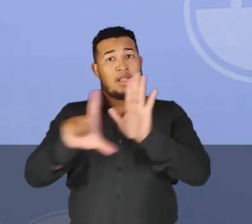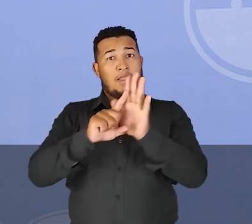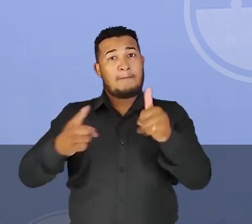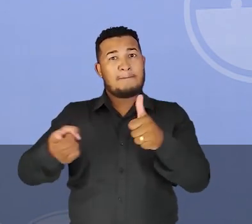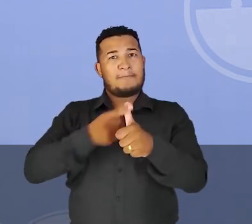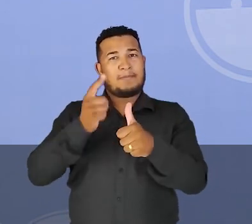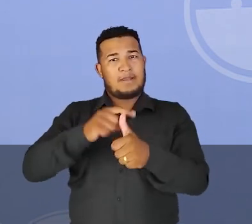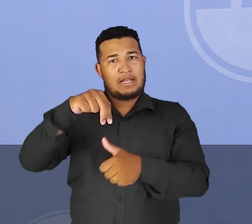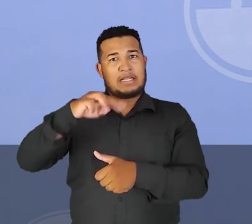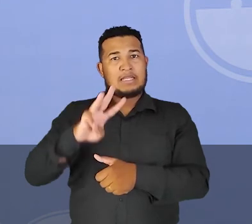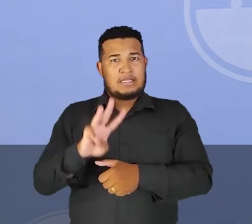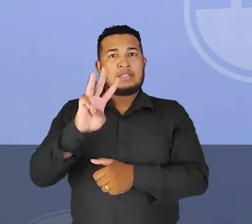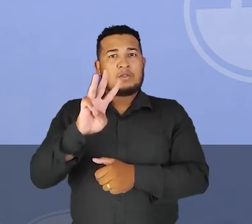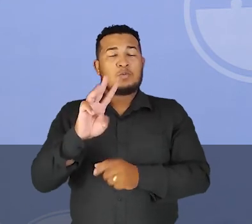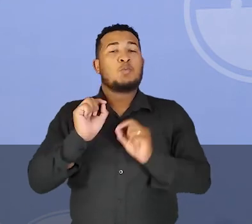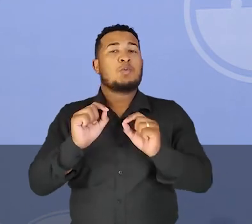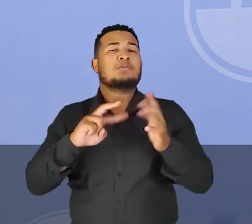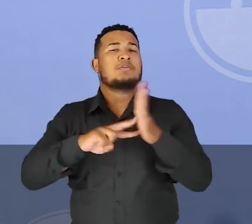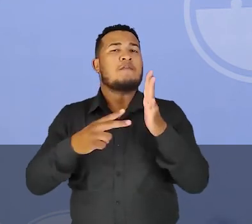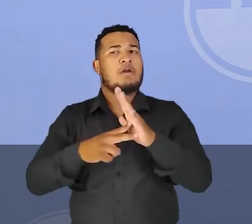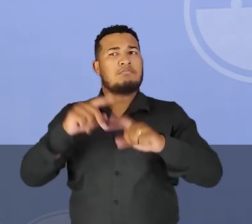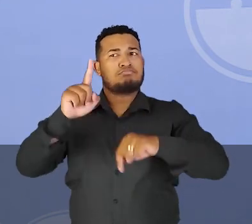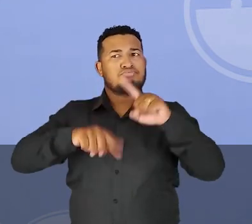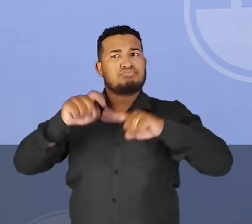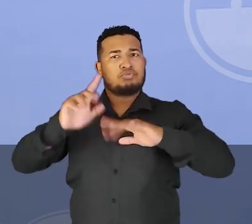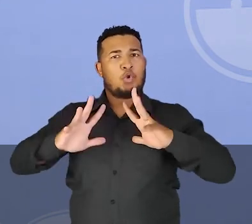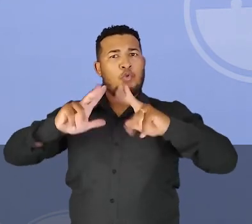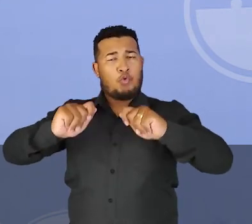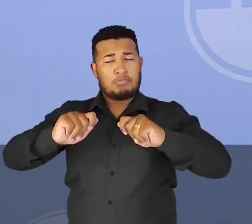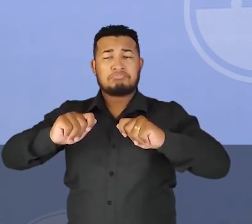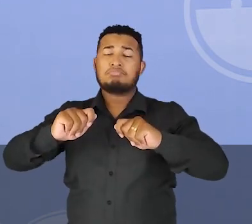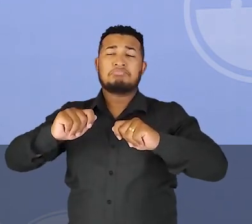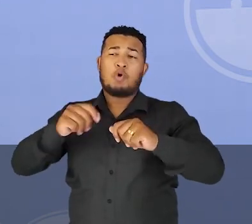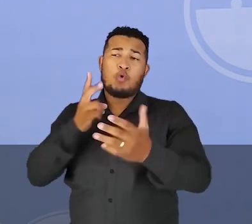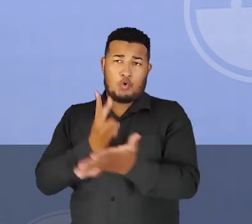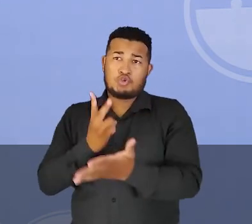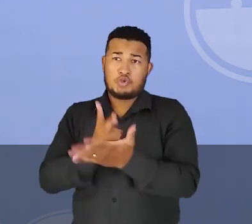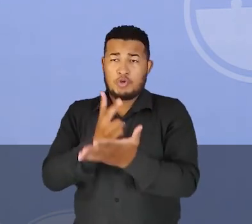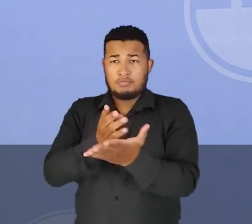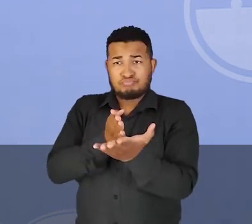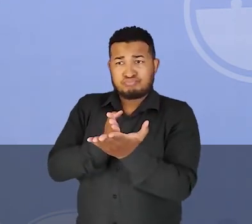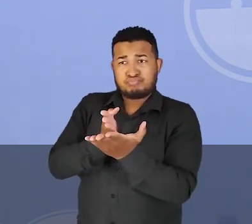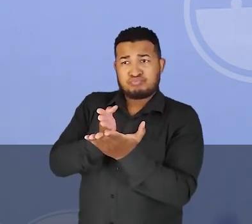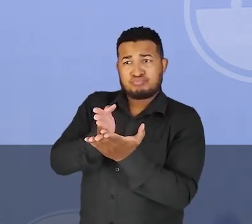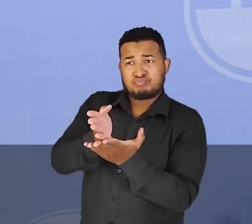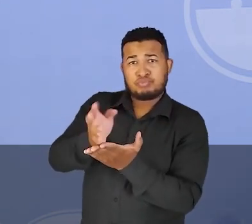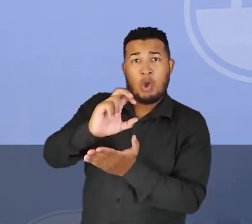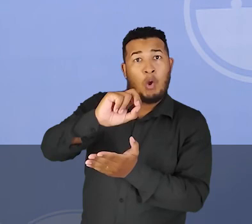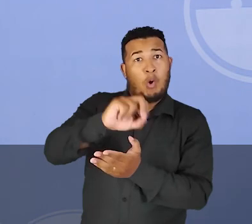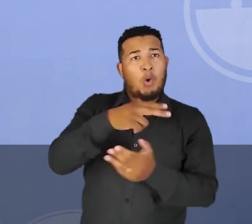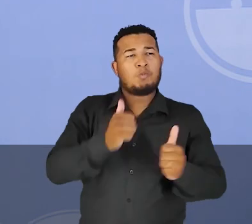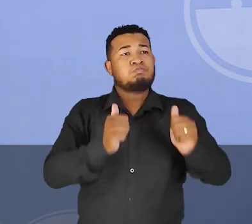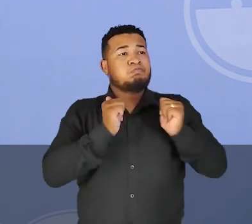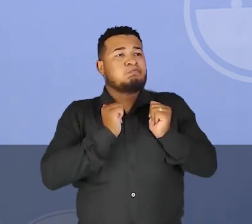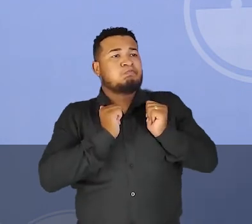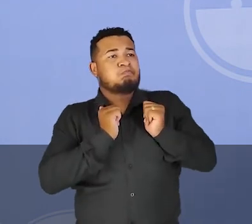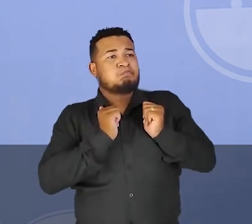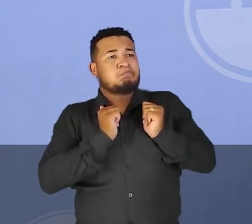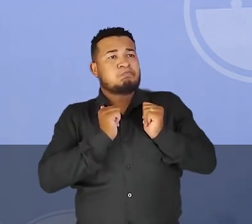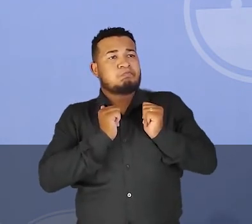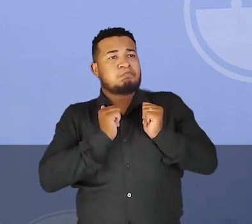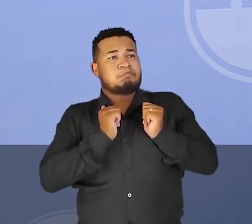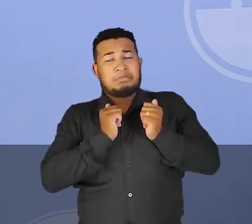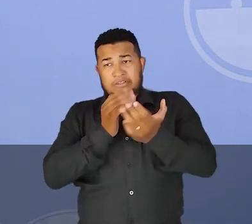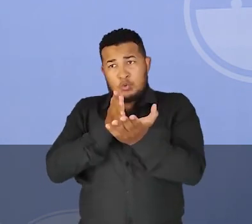tende a permanecer em repouso ou em movimento retilíneo uniforme, a menos que haja uma interação